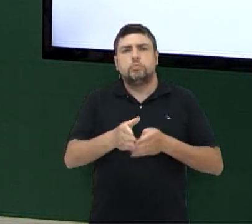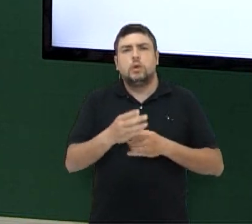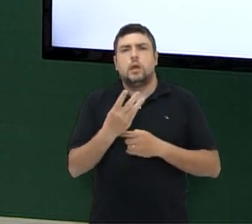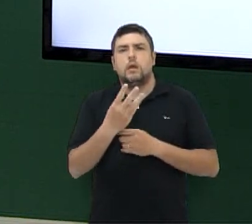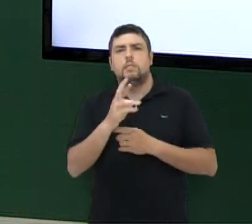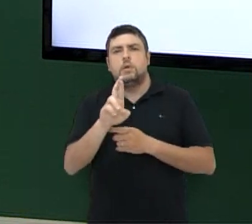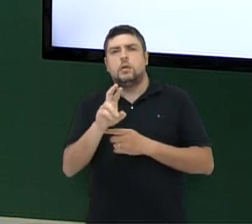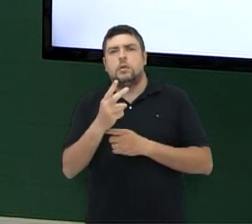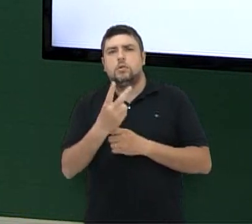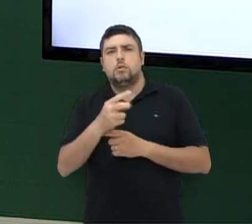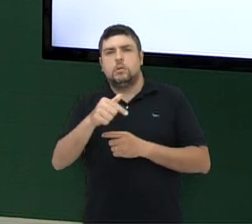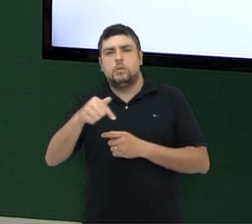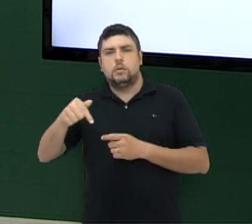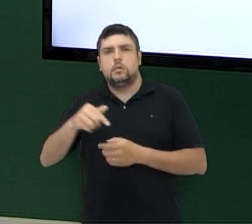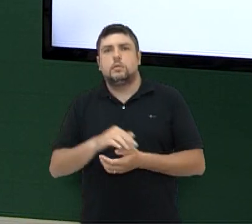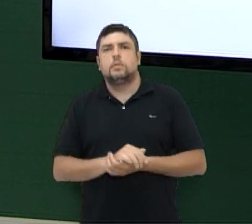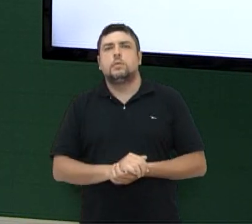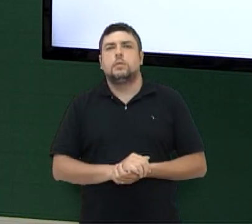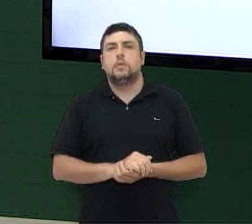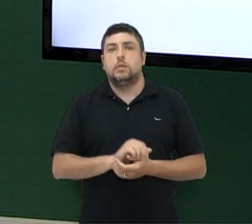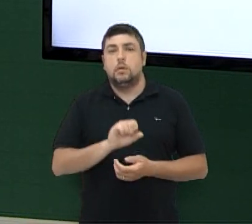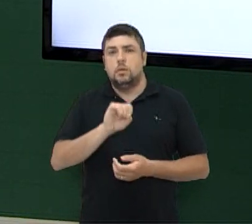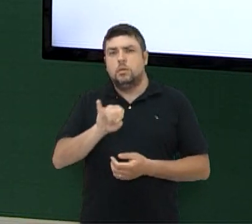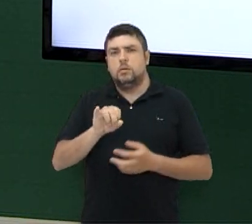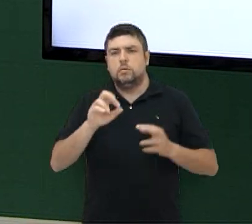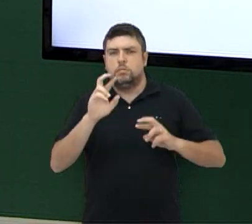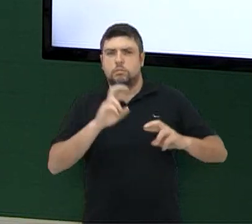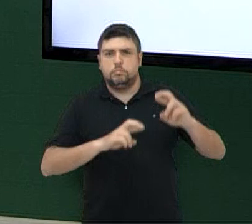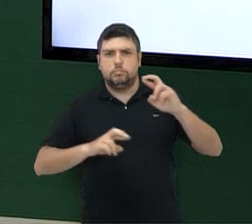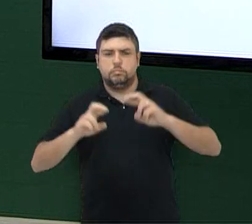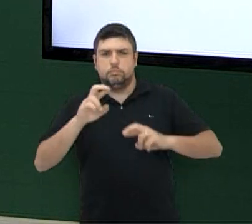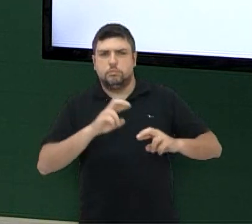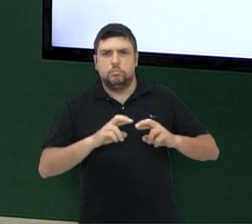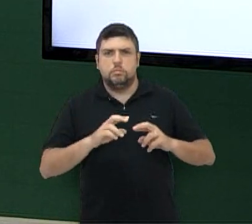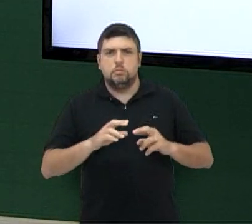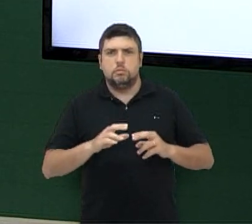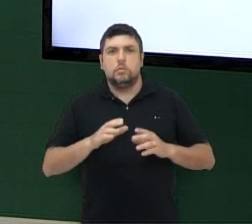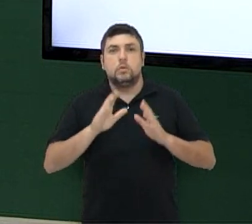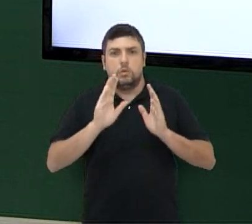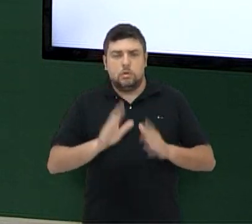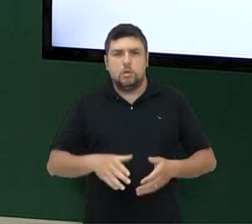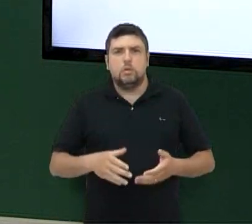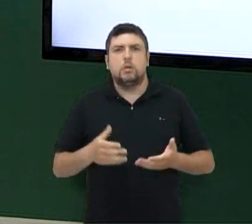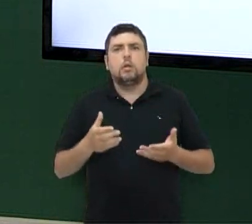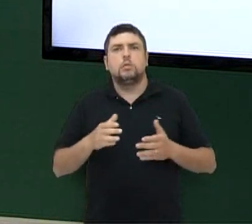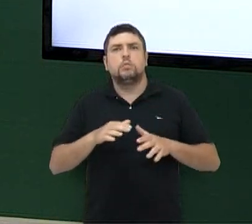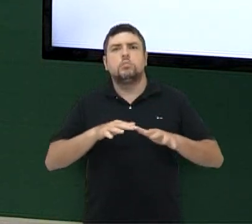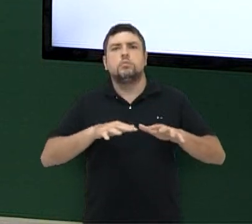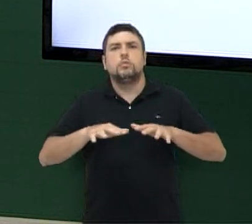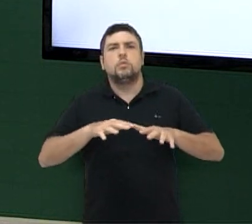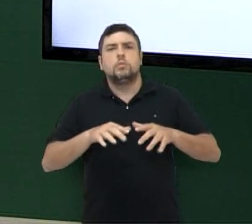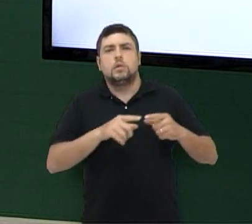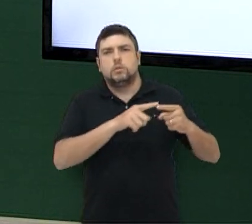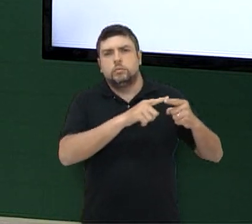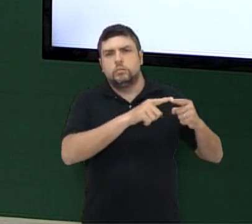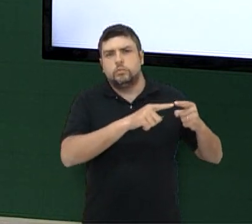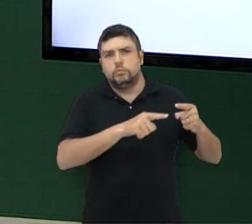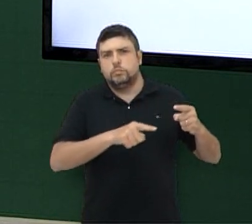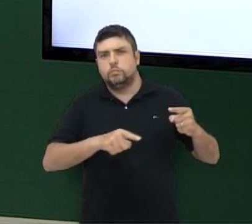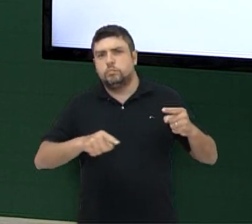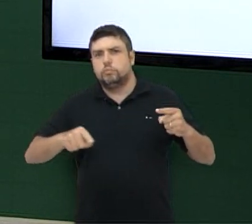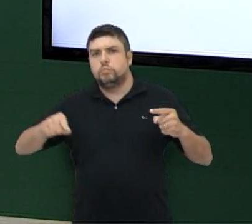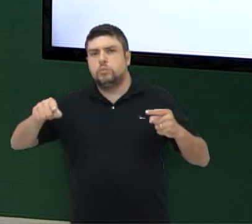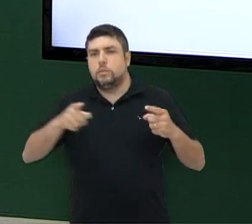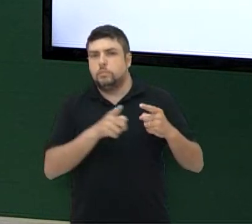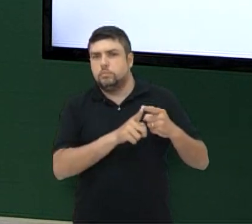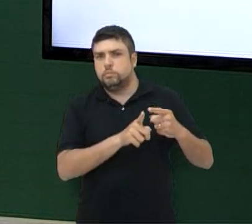ela vai daqui para cá. Então, se você for analisar, ela já está em movimento progressivo, né? Porque ela está a favor do eixo da